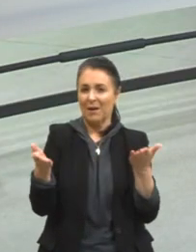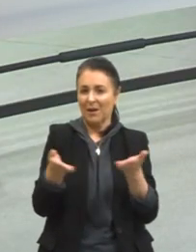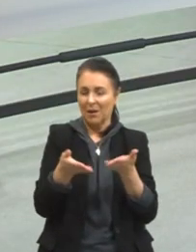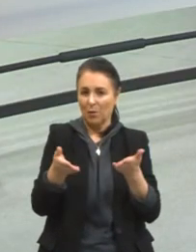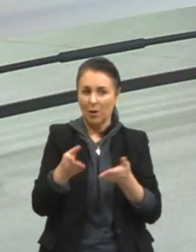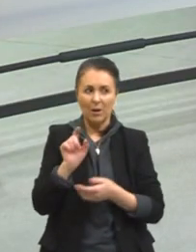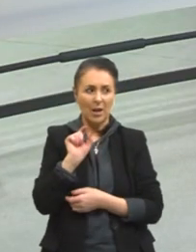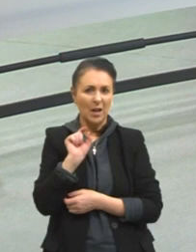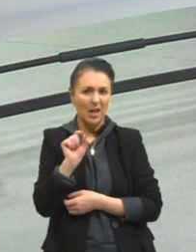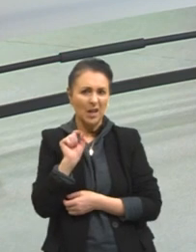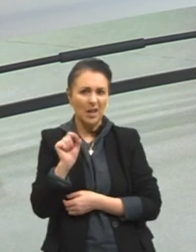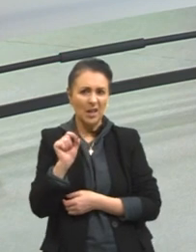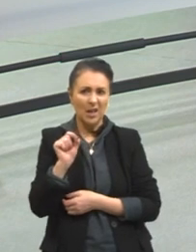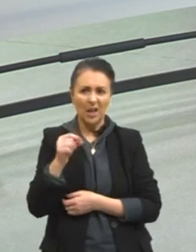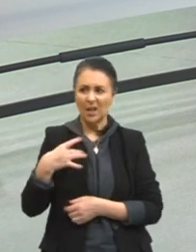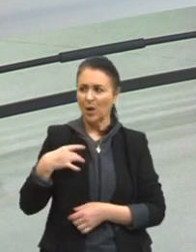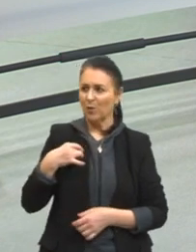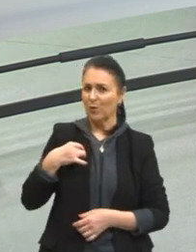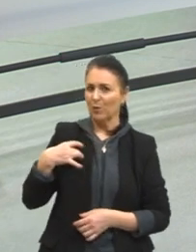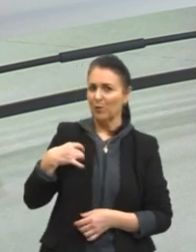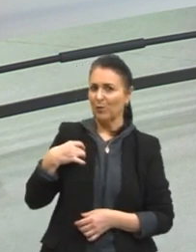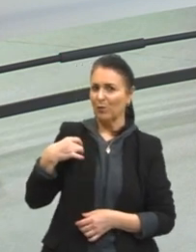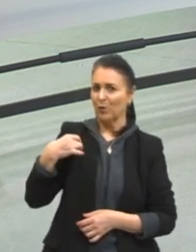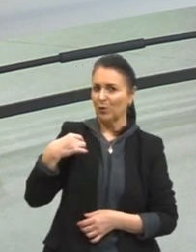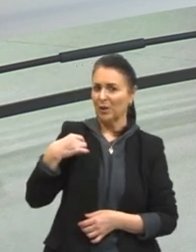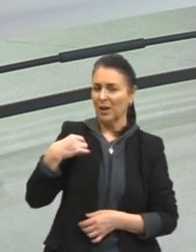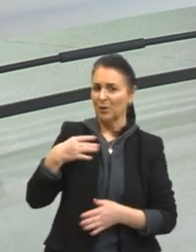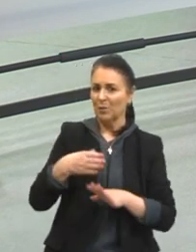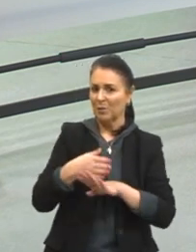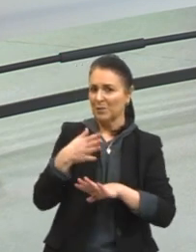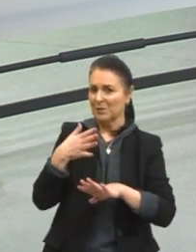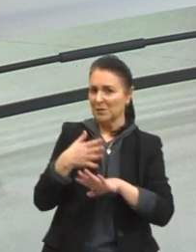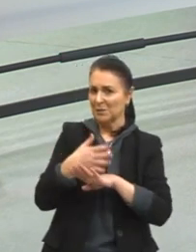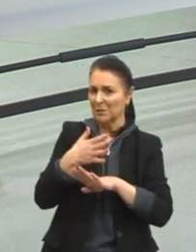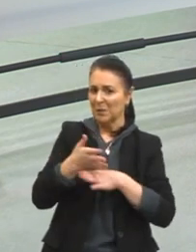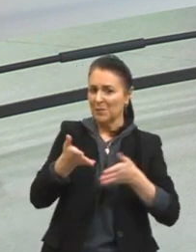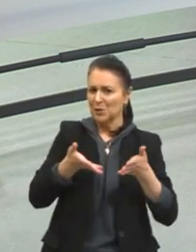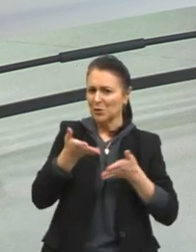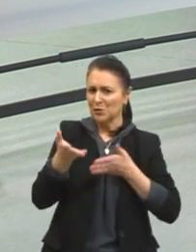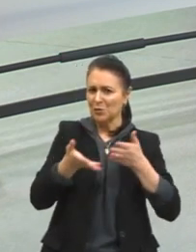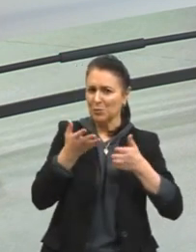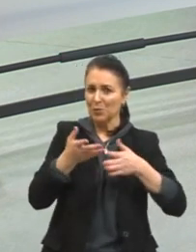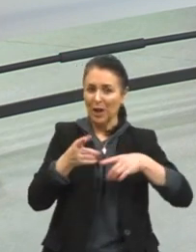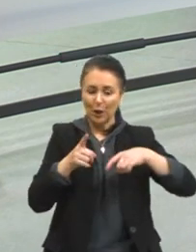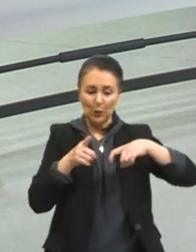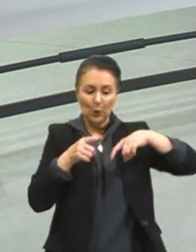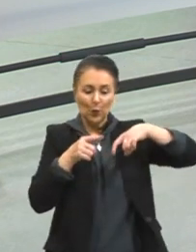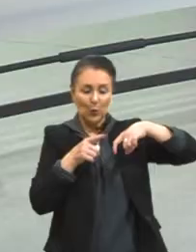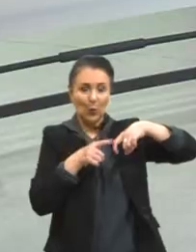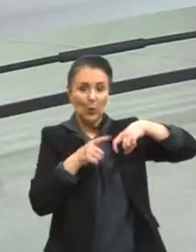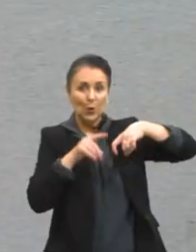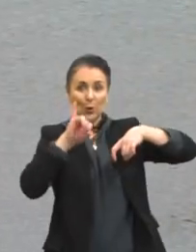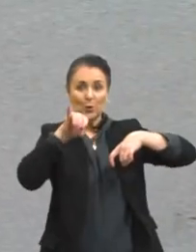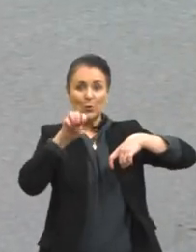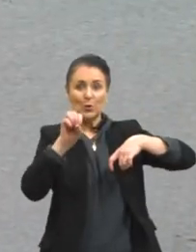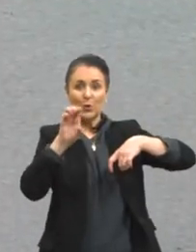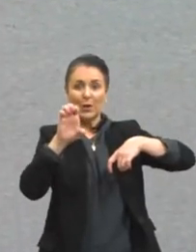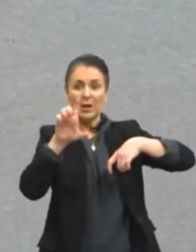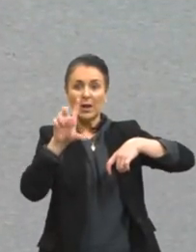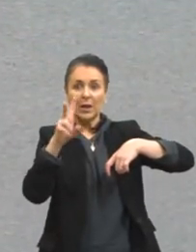quem é que pode ser aí o meu voluntário vou dar uma pequena estimulada no joelho aqui com esse pequeno